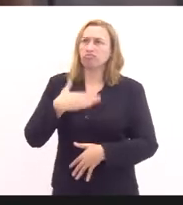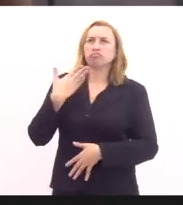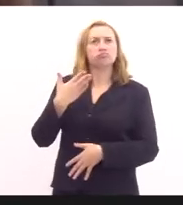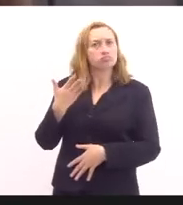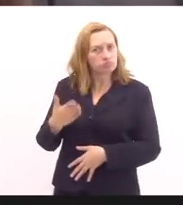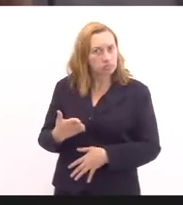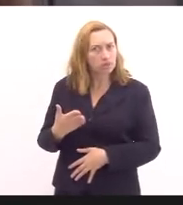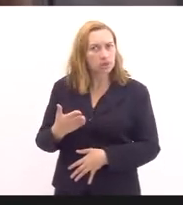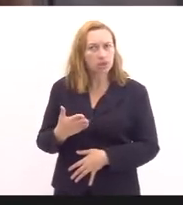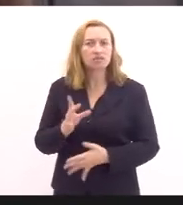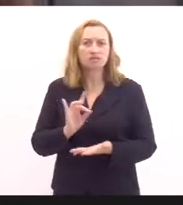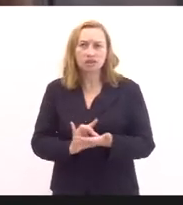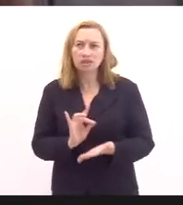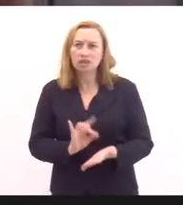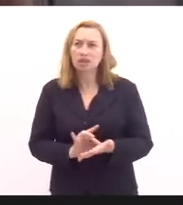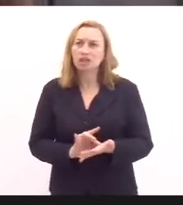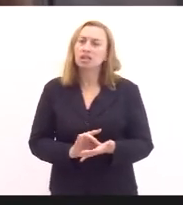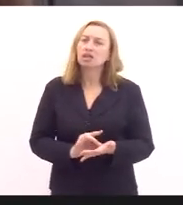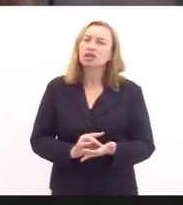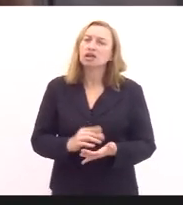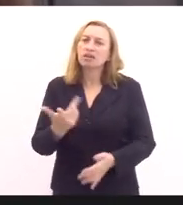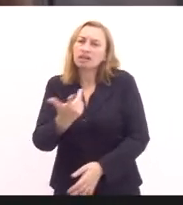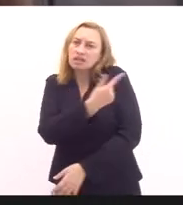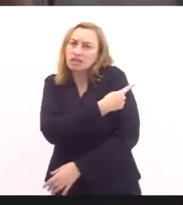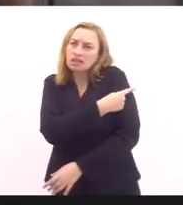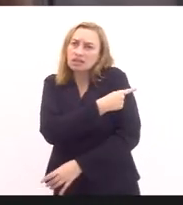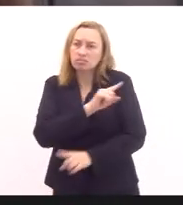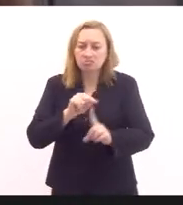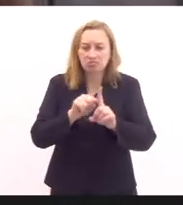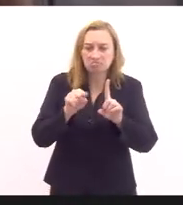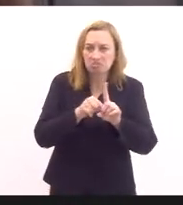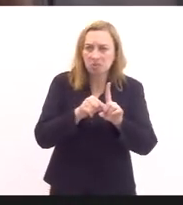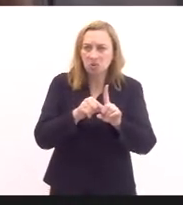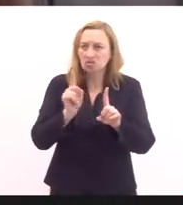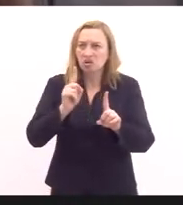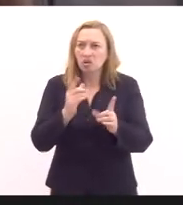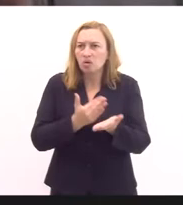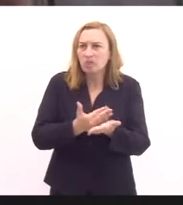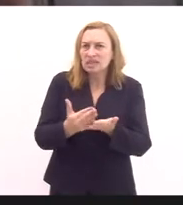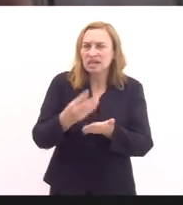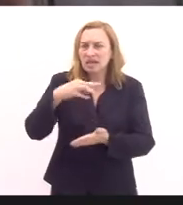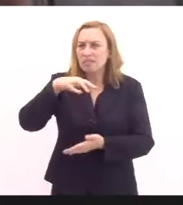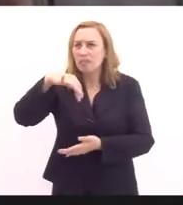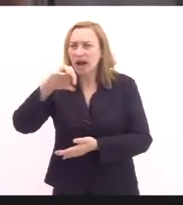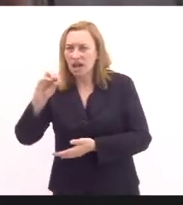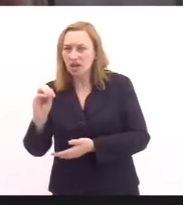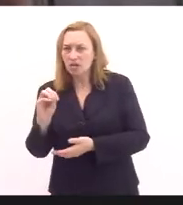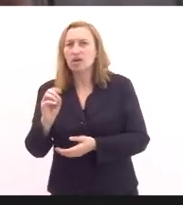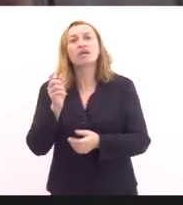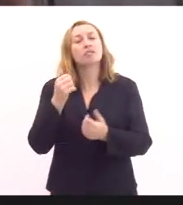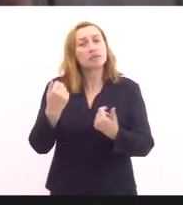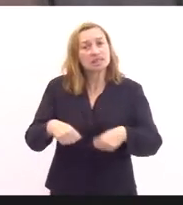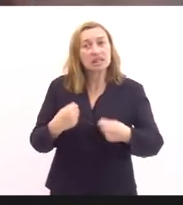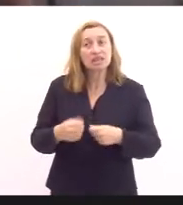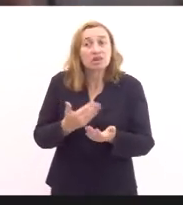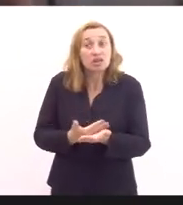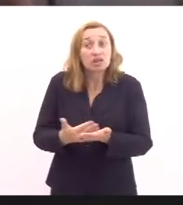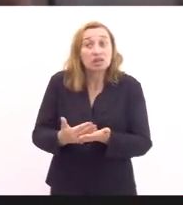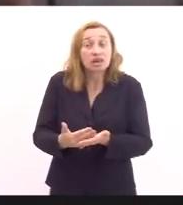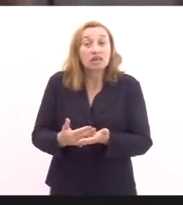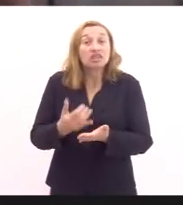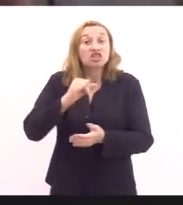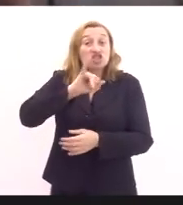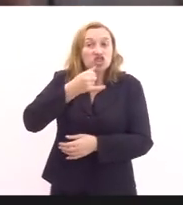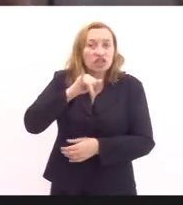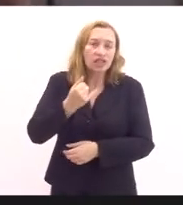de e talvez a vacinação da população Atena não tem começado sua imagem de homem deve ter contado em